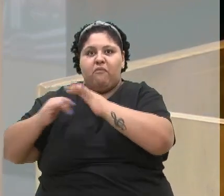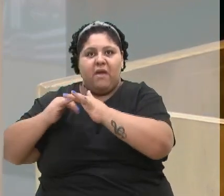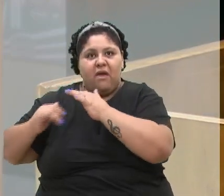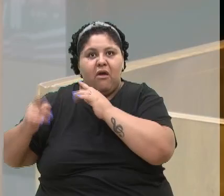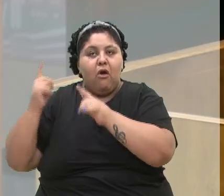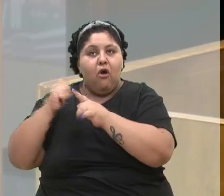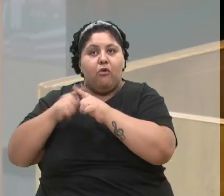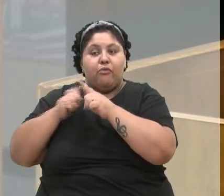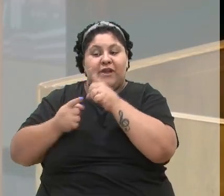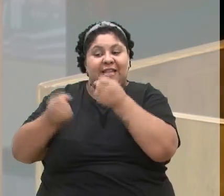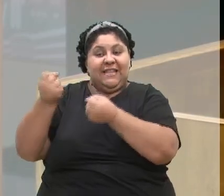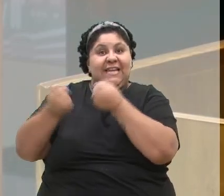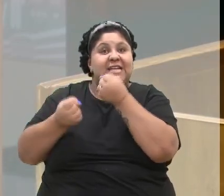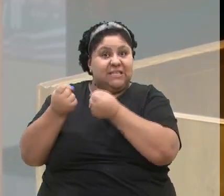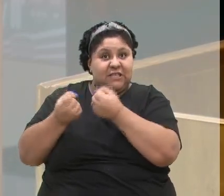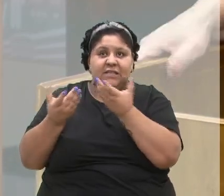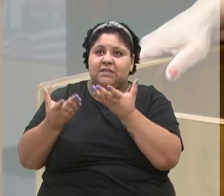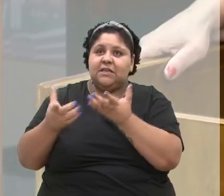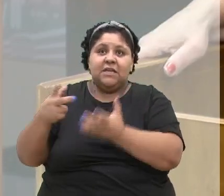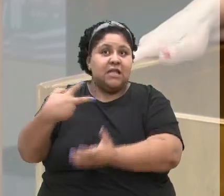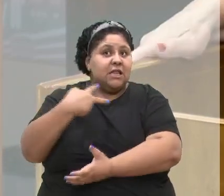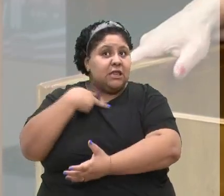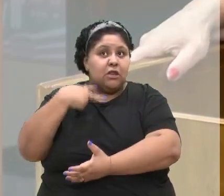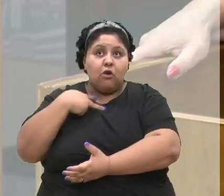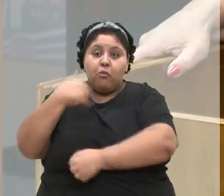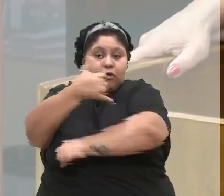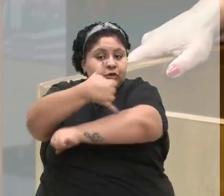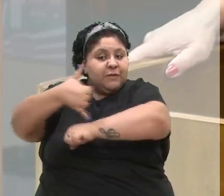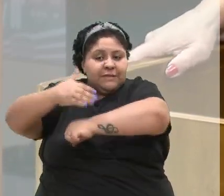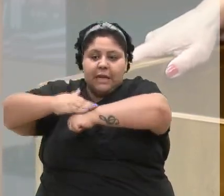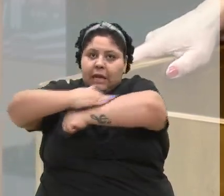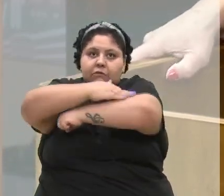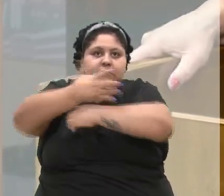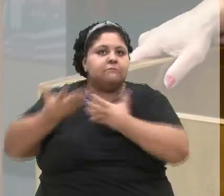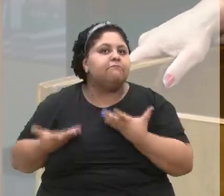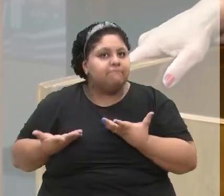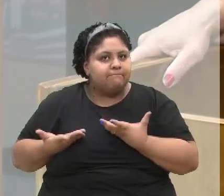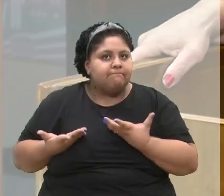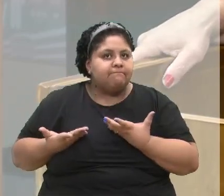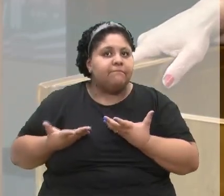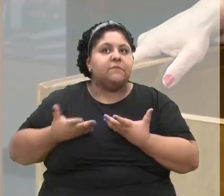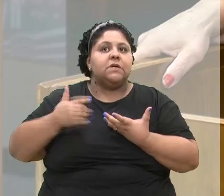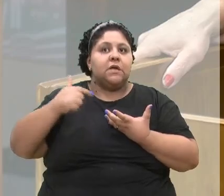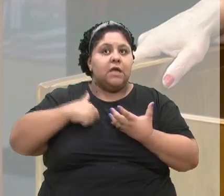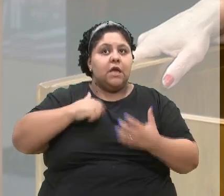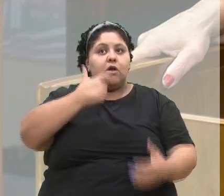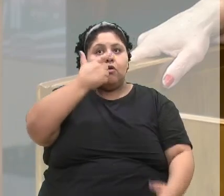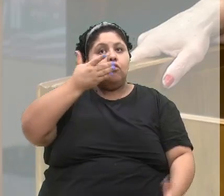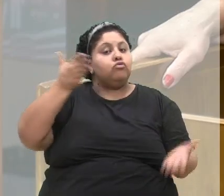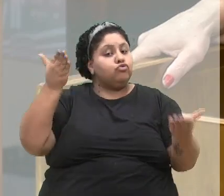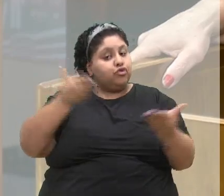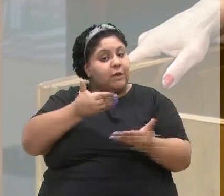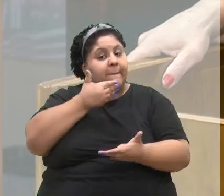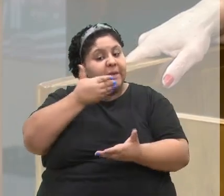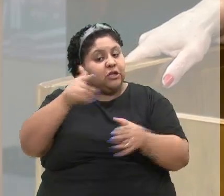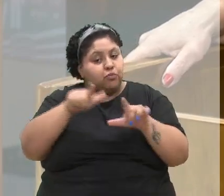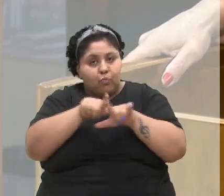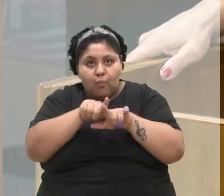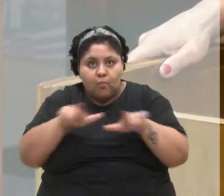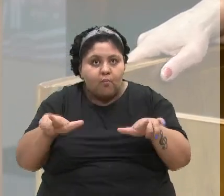do trânsito, não se pode passar nem na calçada. Eu já solicitei várias vezes a limpeza,